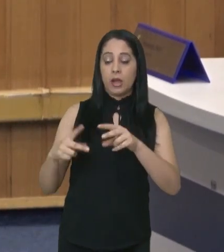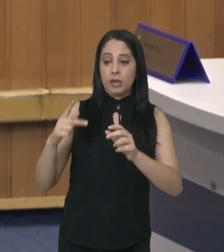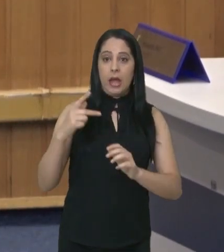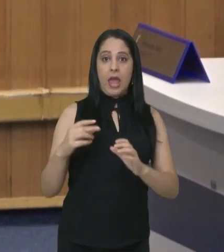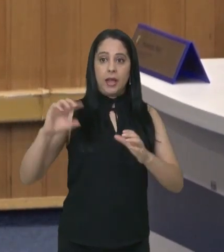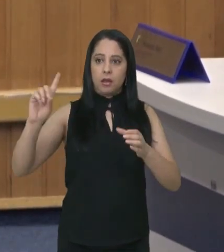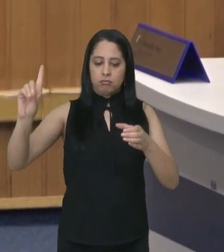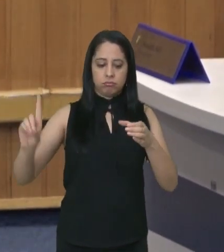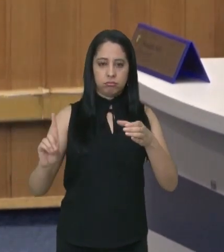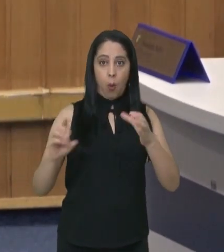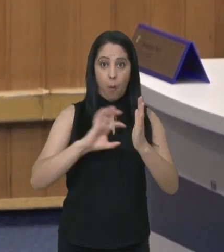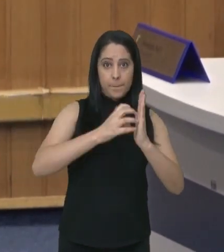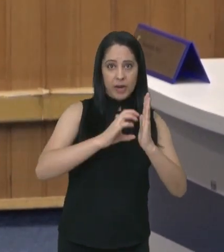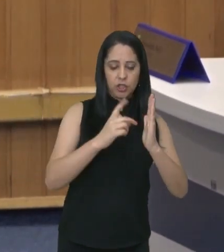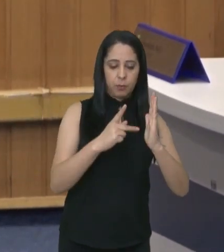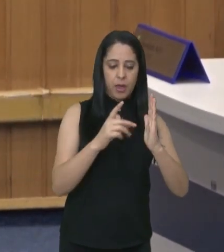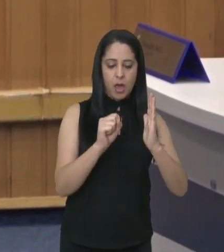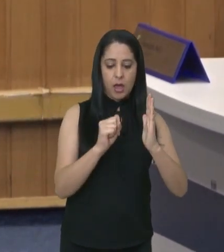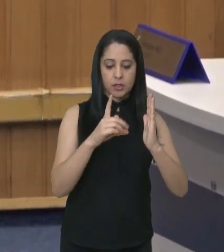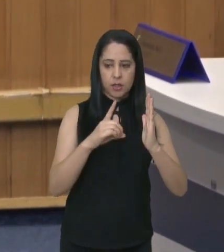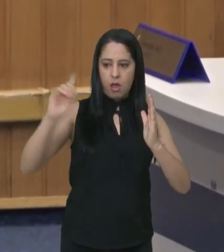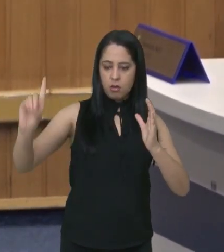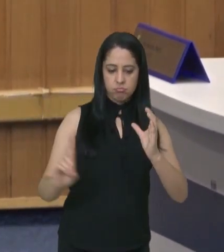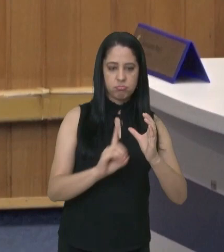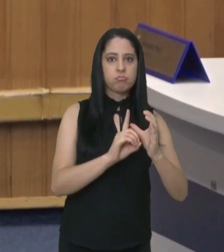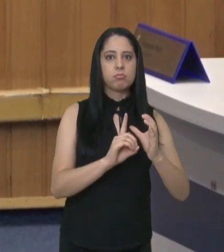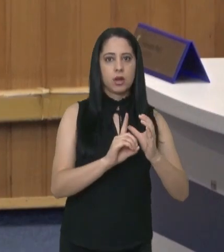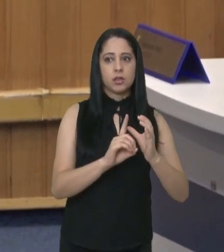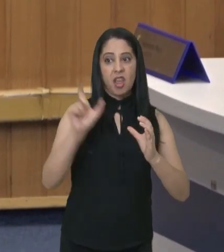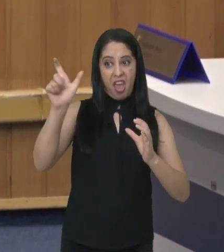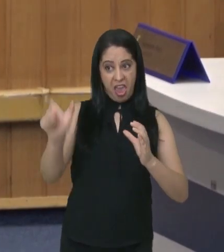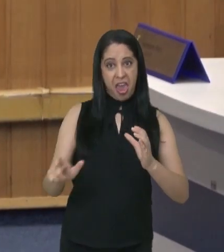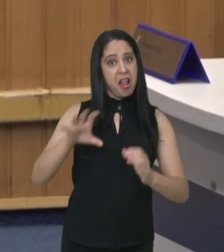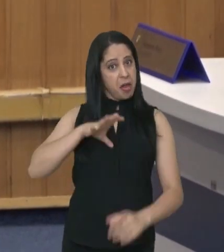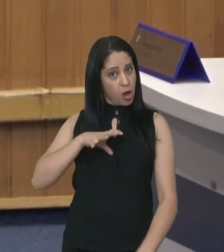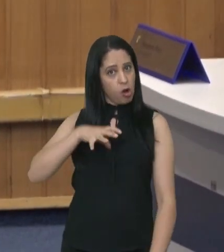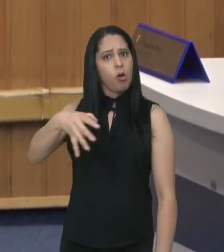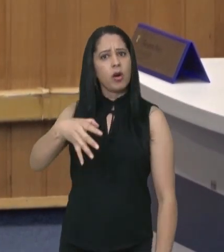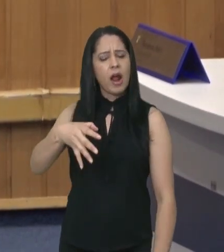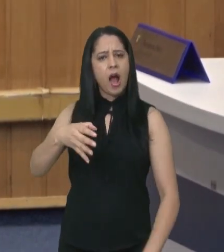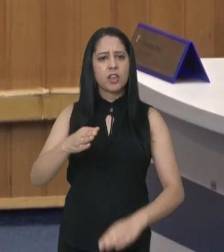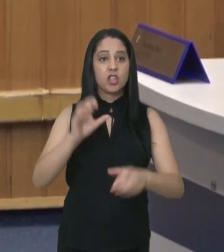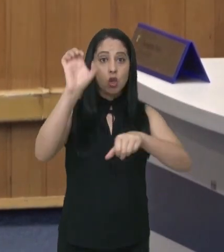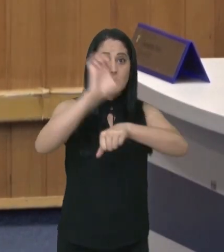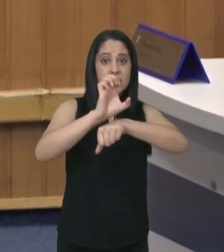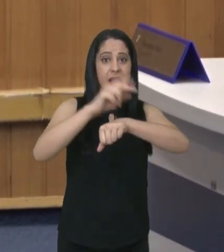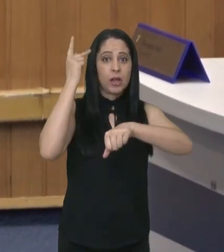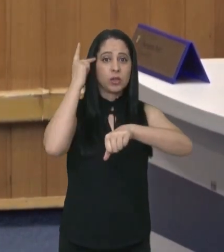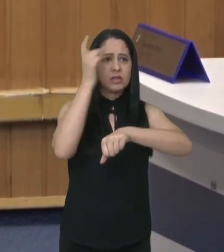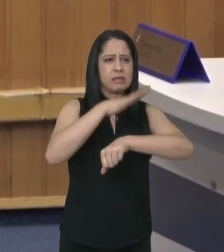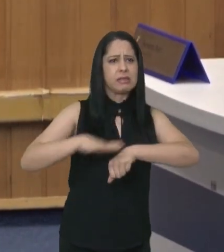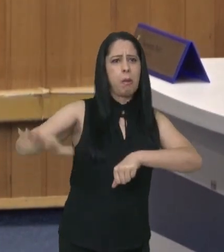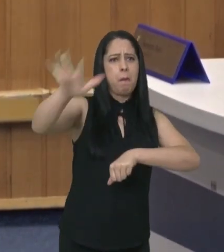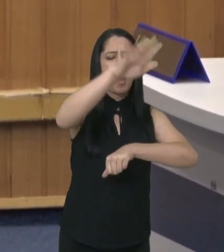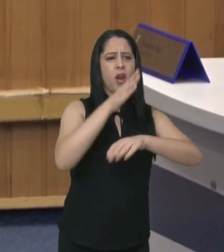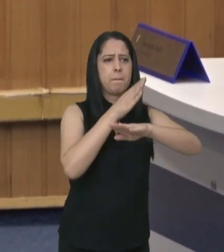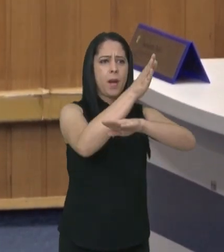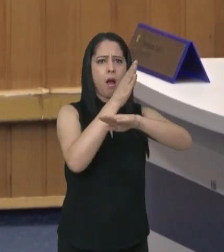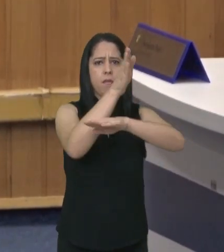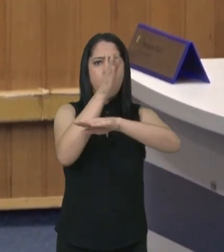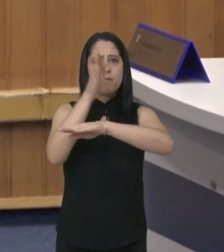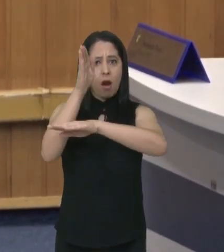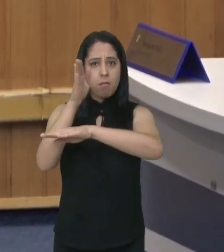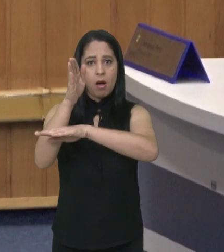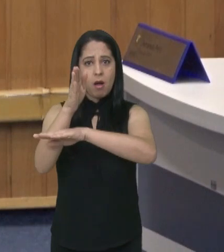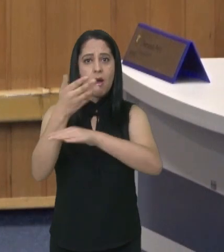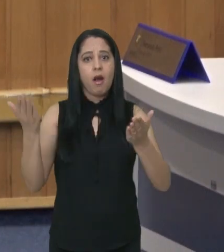PSD, foi ousado, começou a correr o Estado e hoje é o nosso representante junto lá com